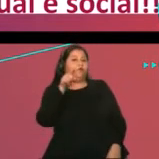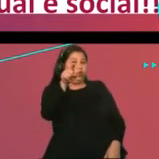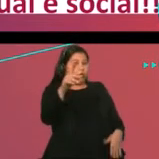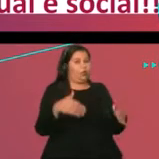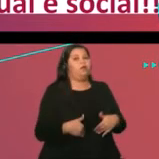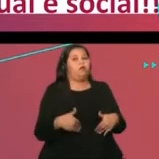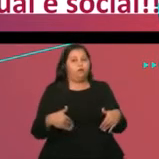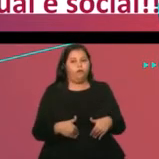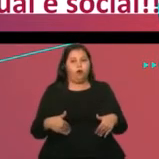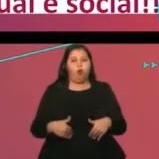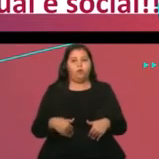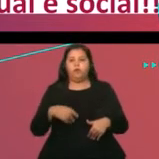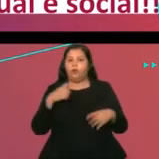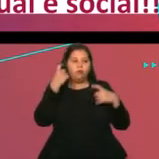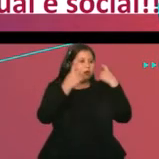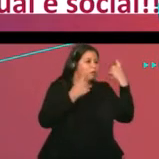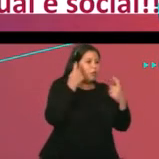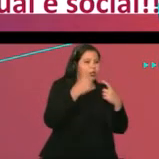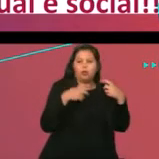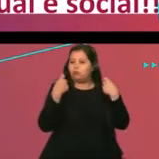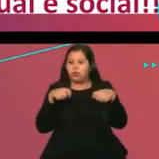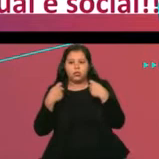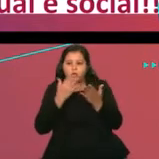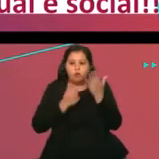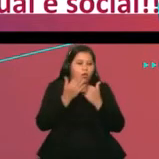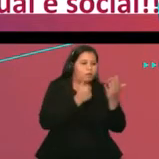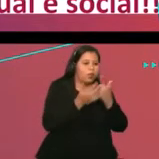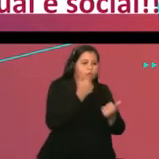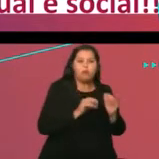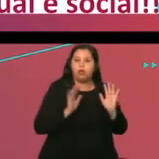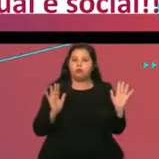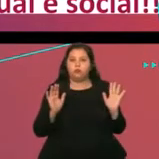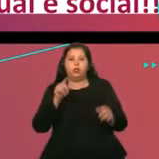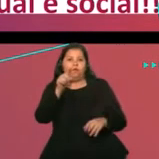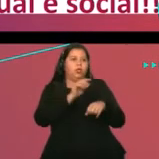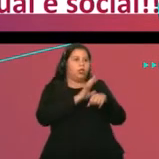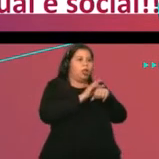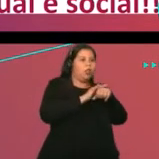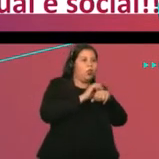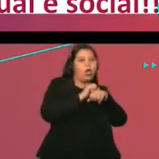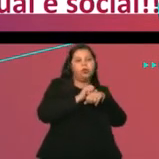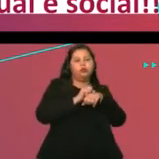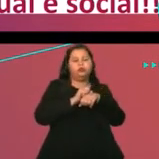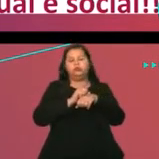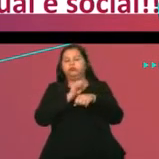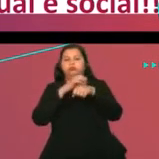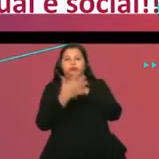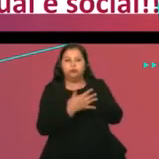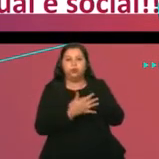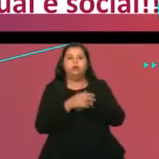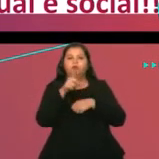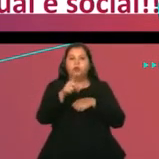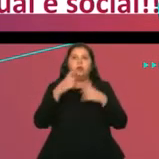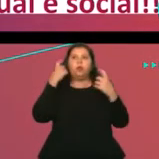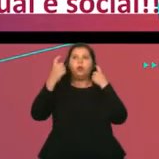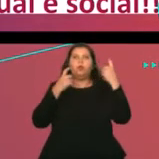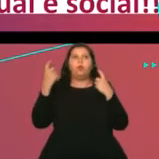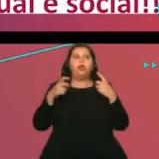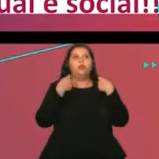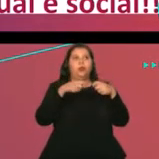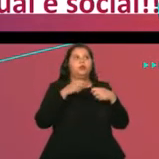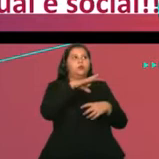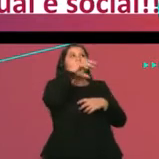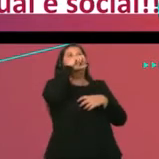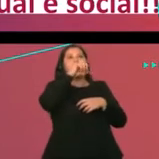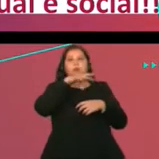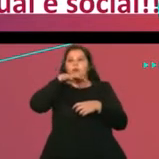com fome você não tem outra preocupação para não seja comida se você tá doente de Convido você a tua preocupação conseguir respirar não